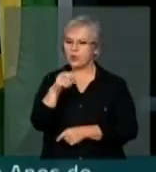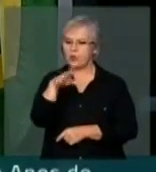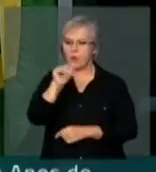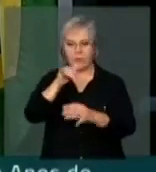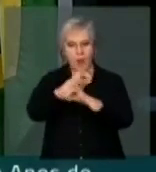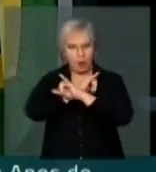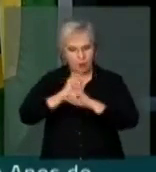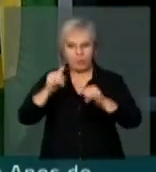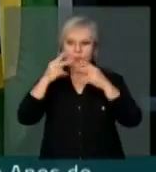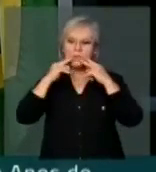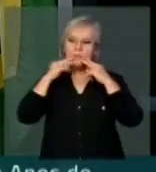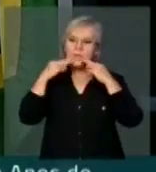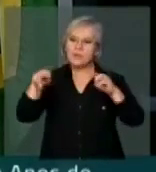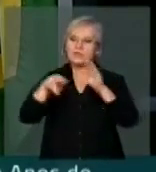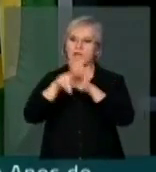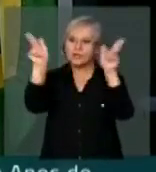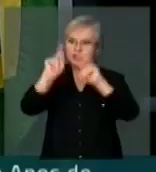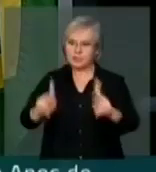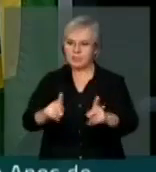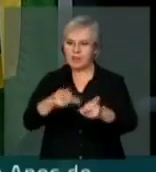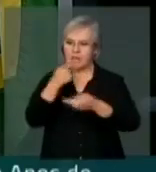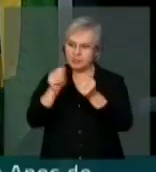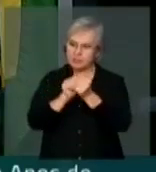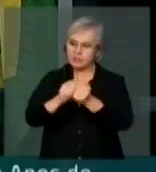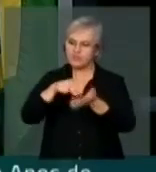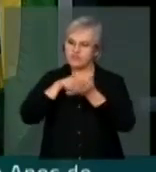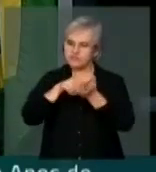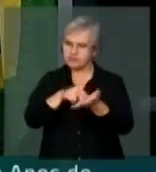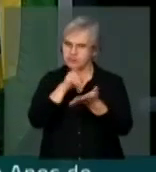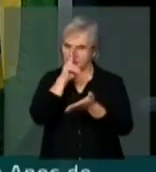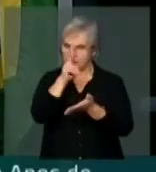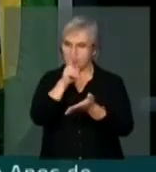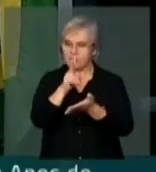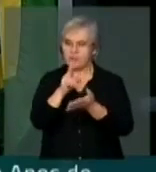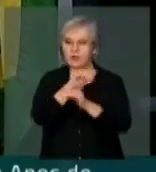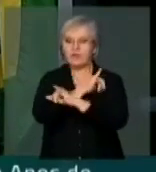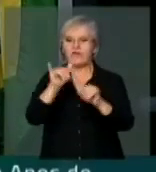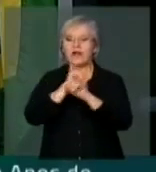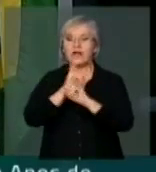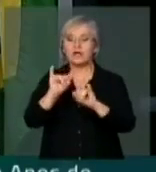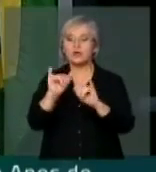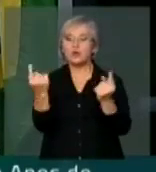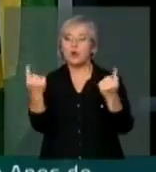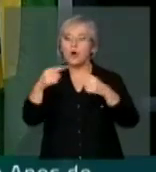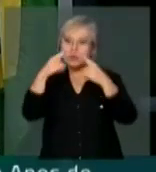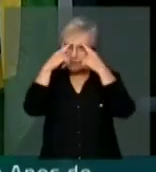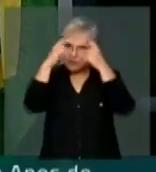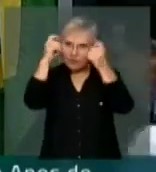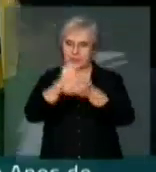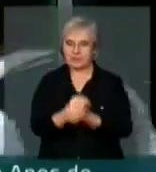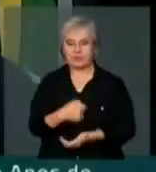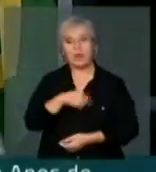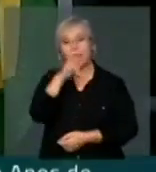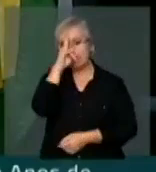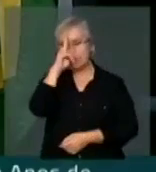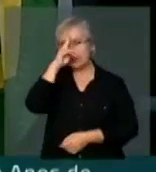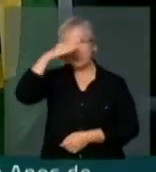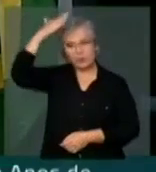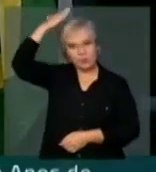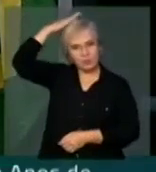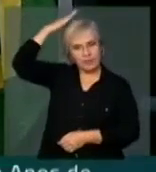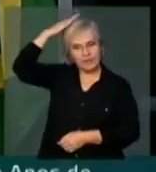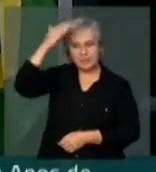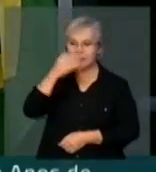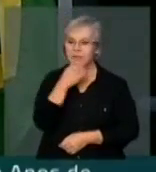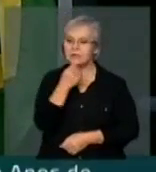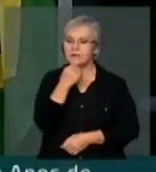e do diálogo e a voz firme da não violência. Relembro que no Paraná, pela voz do